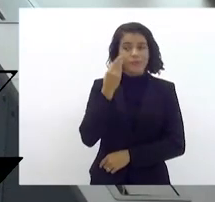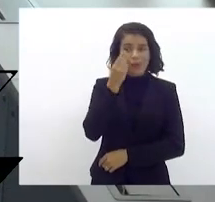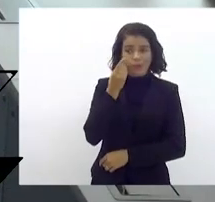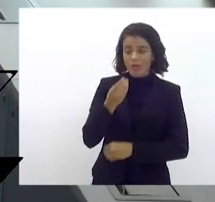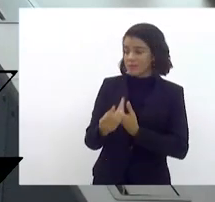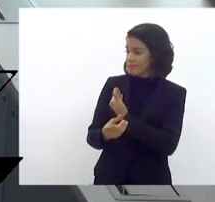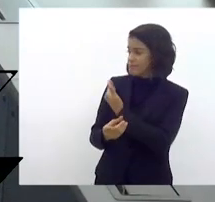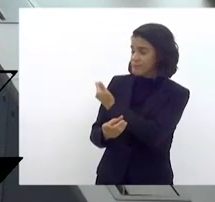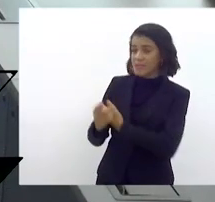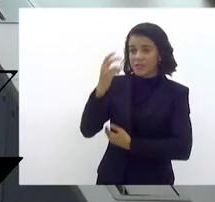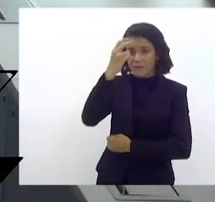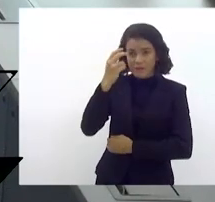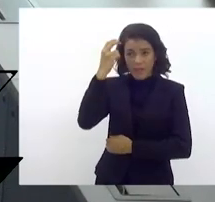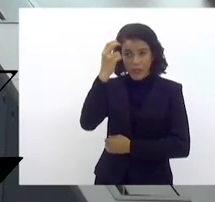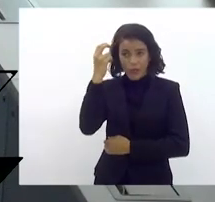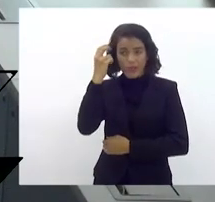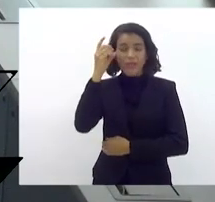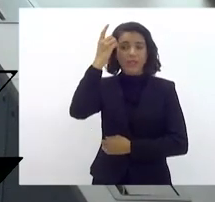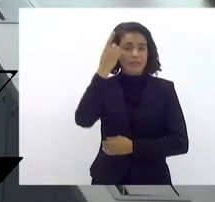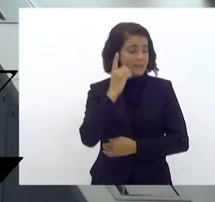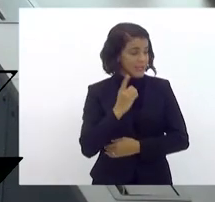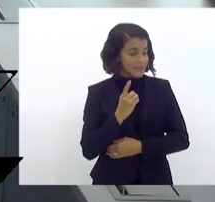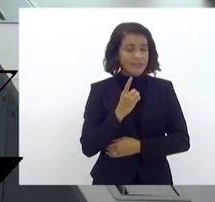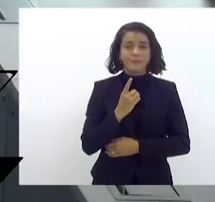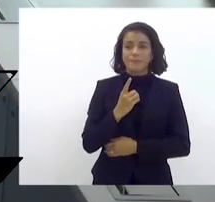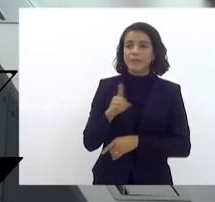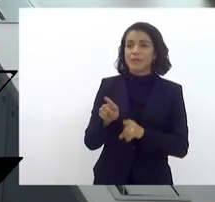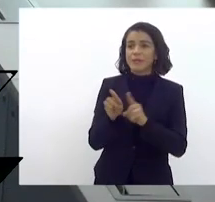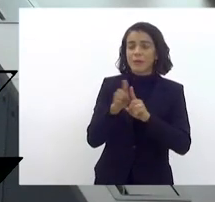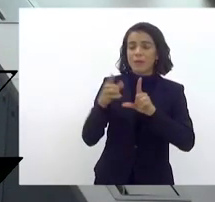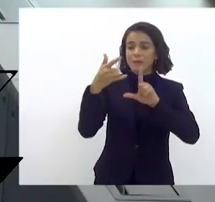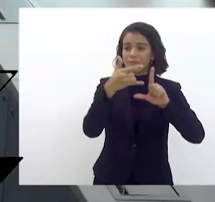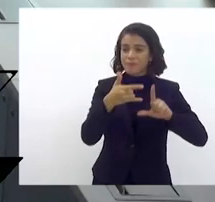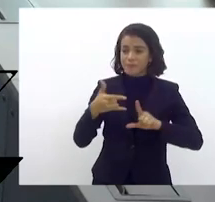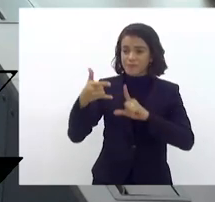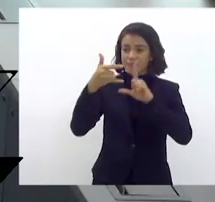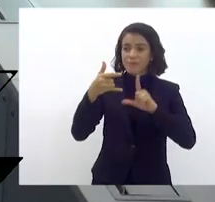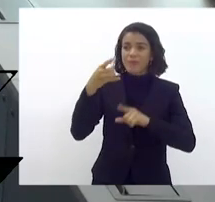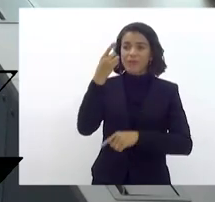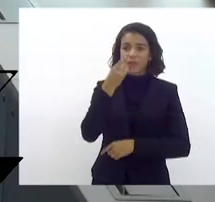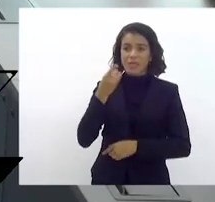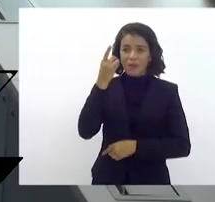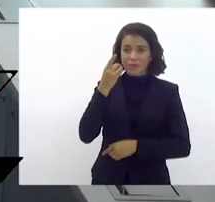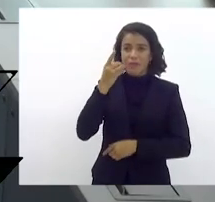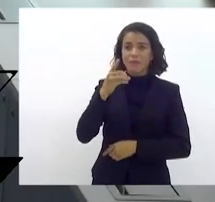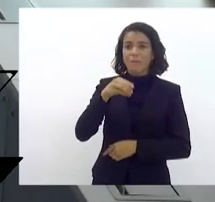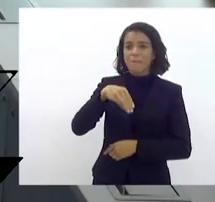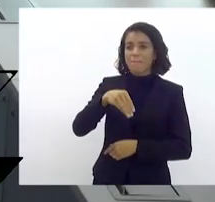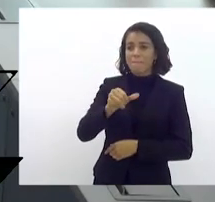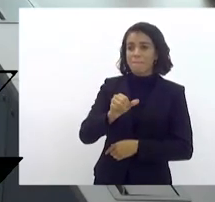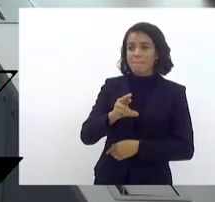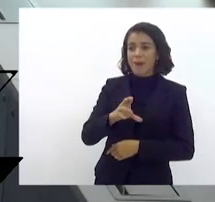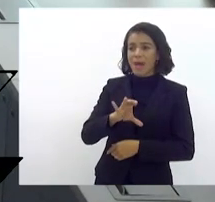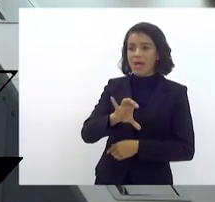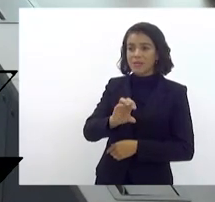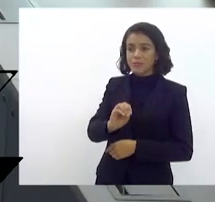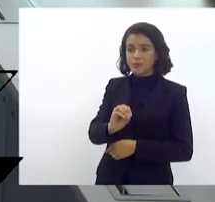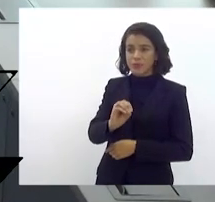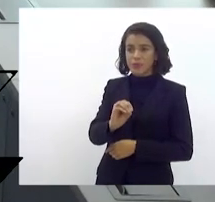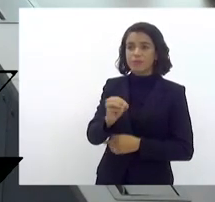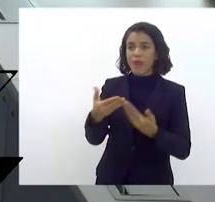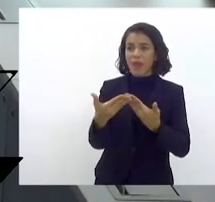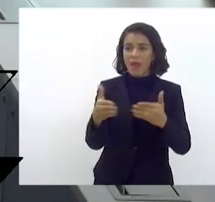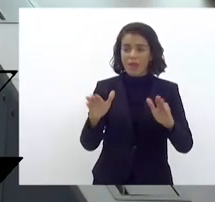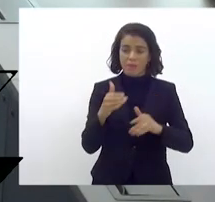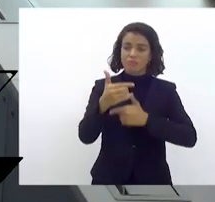Verônica Lima e Dani Balbi e online o deputado Márcio Gualberto dou